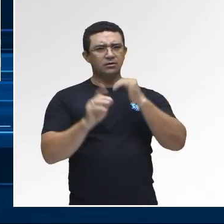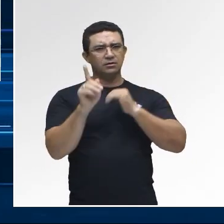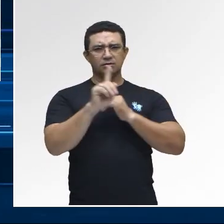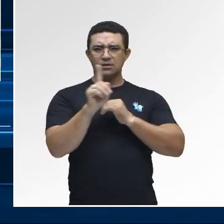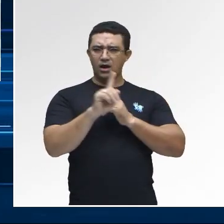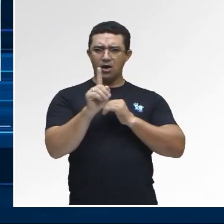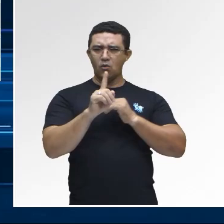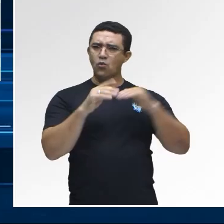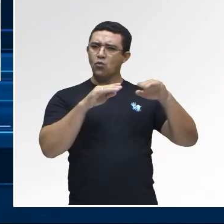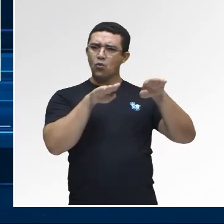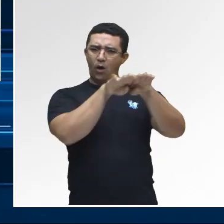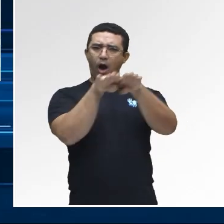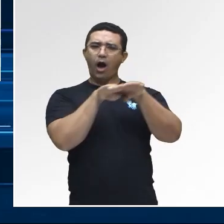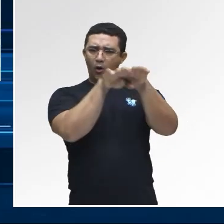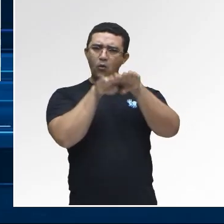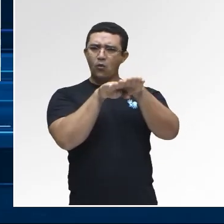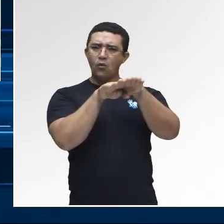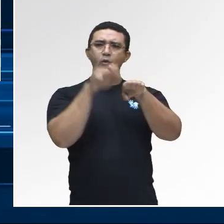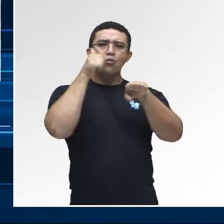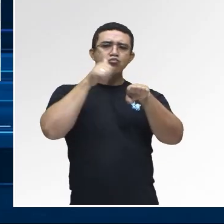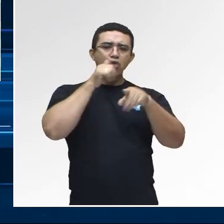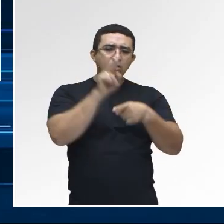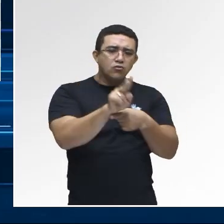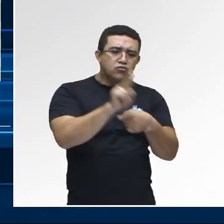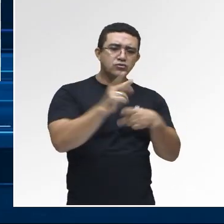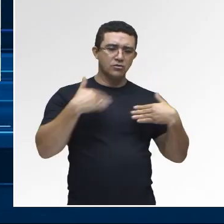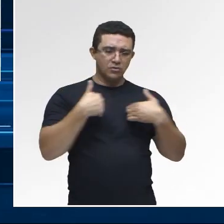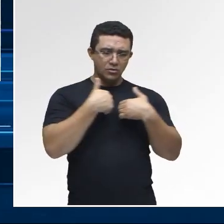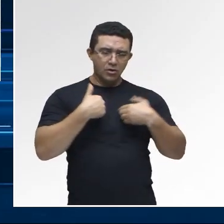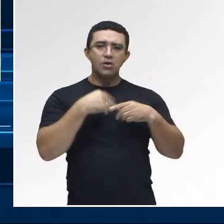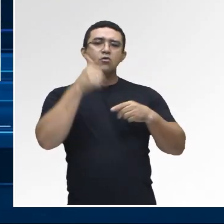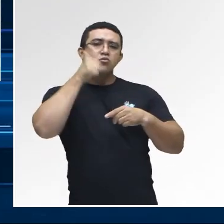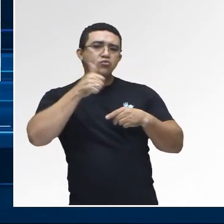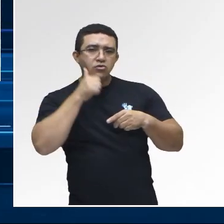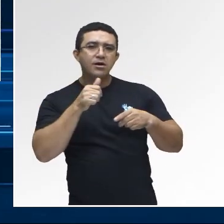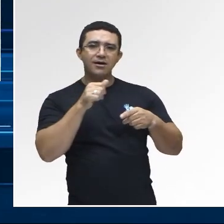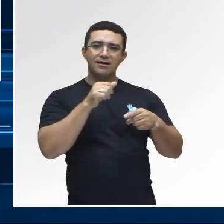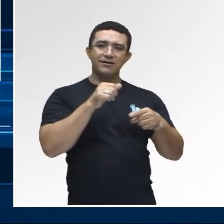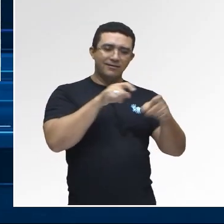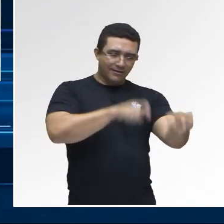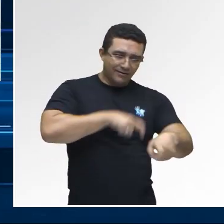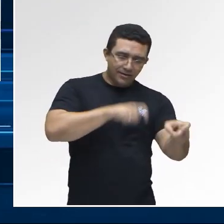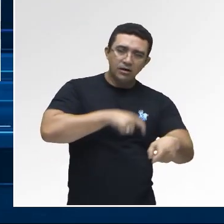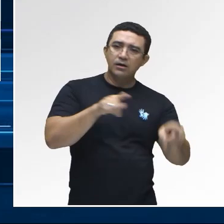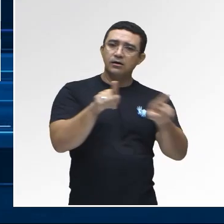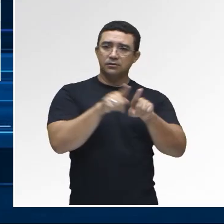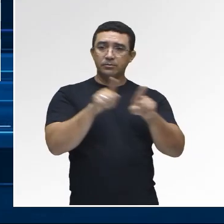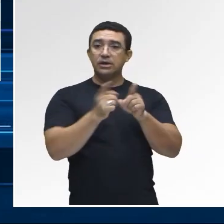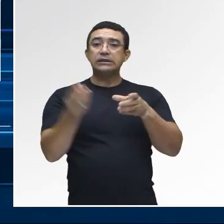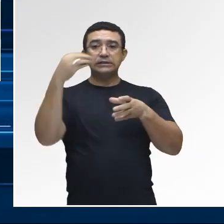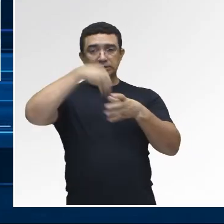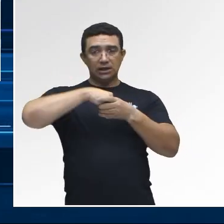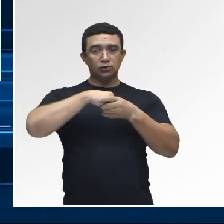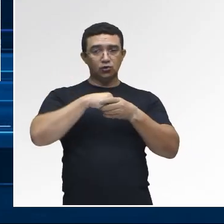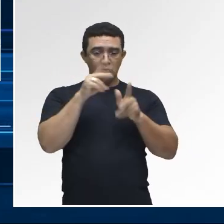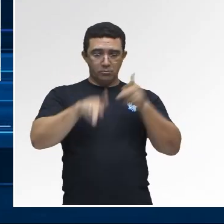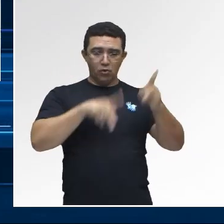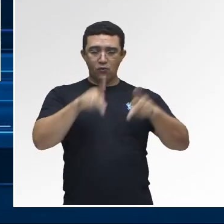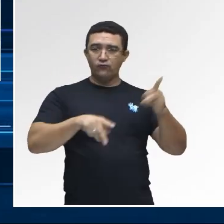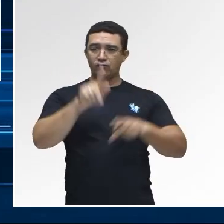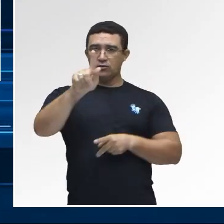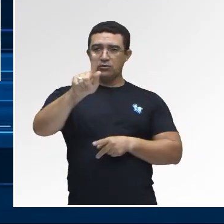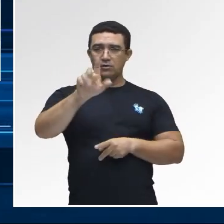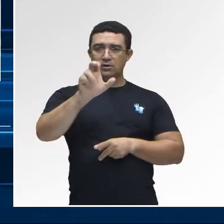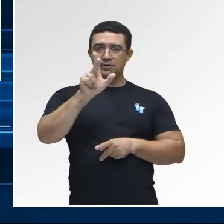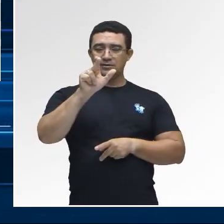agricultura, criando os animais, mas elas tinham uma participação política muito ativa dentro dos povos germânicos, que era bem diferente do que